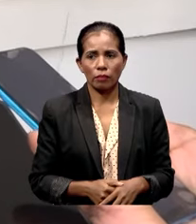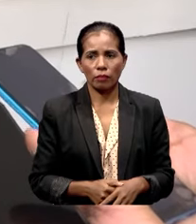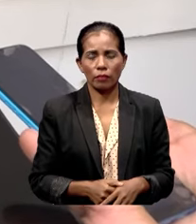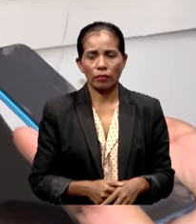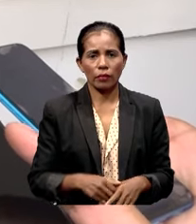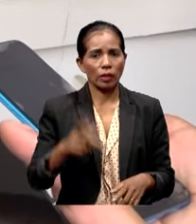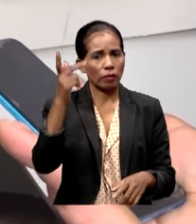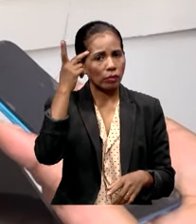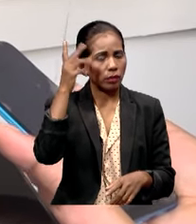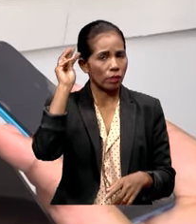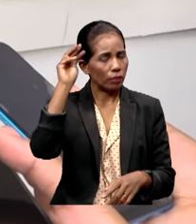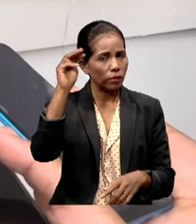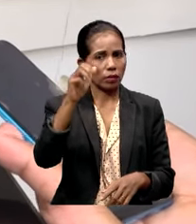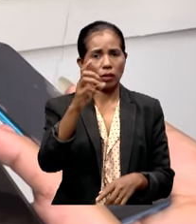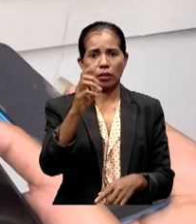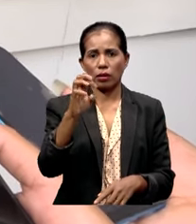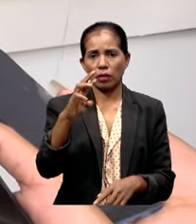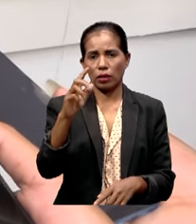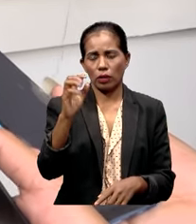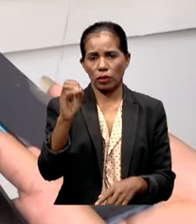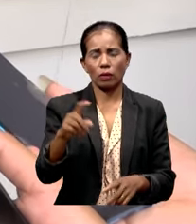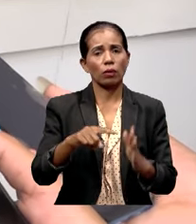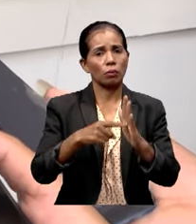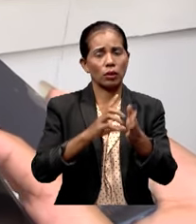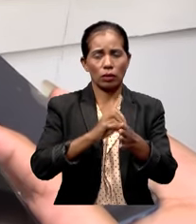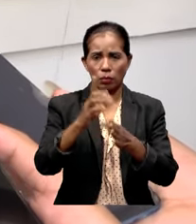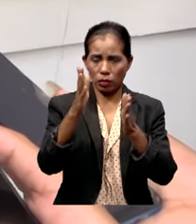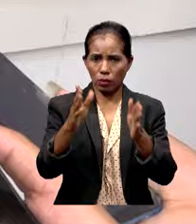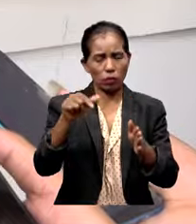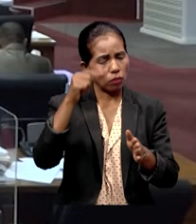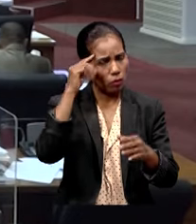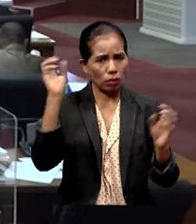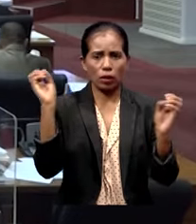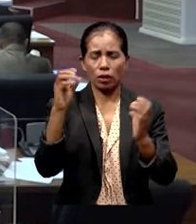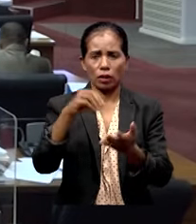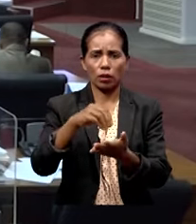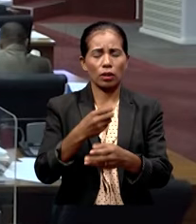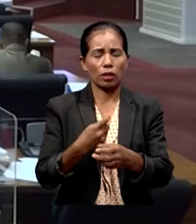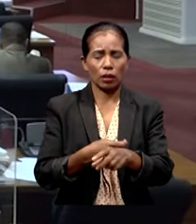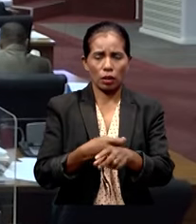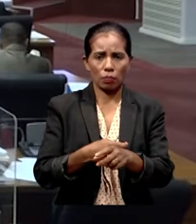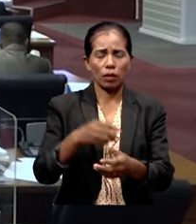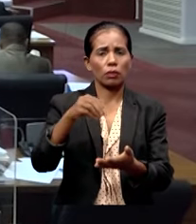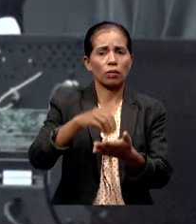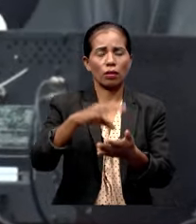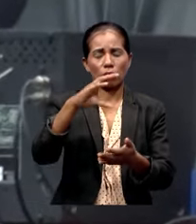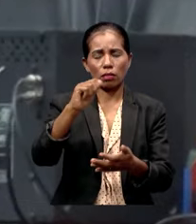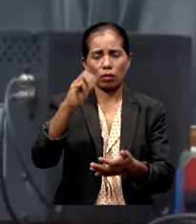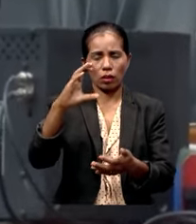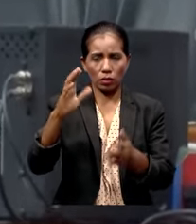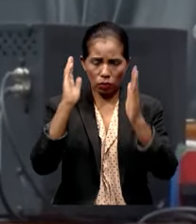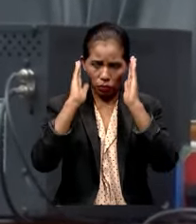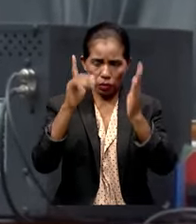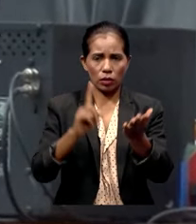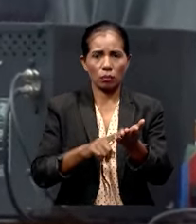Vice-ministro assunto parlamentar aderi tugu hateten hahu semana oin governo laia tempo atu propõe falar candidato ba comissário Funcak tamasei foca ba